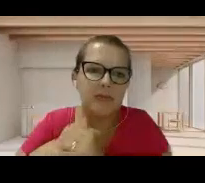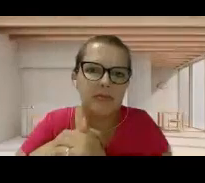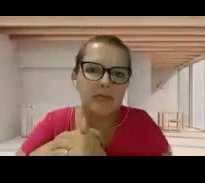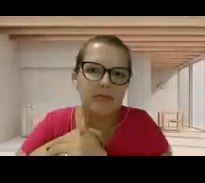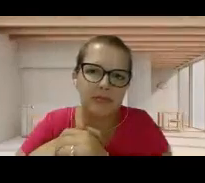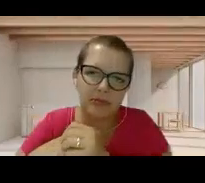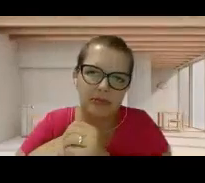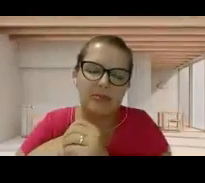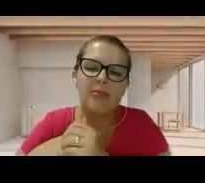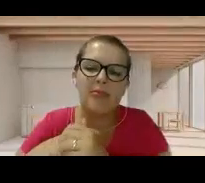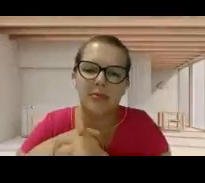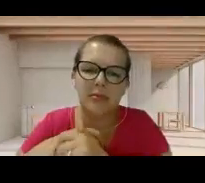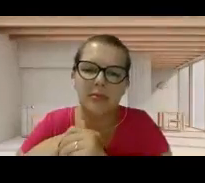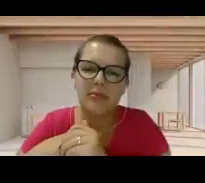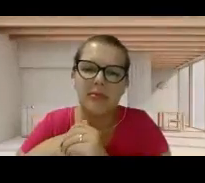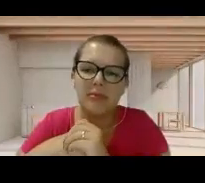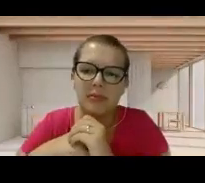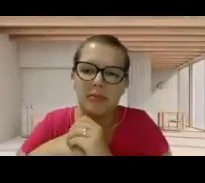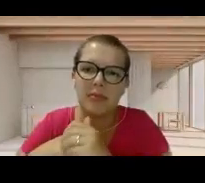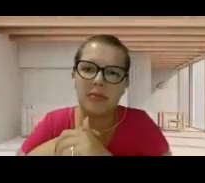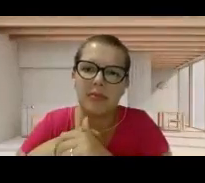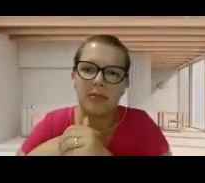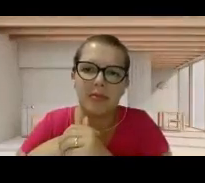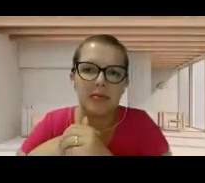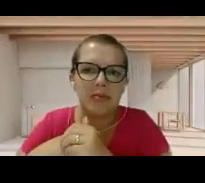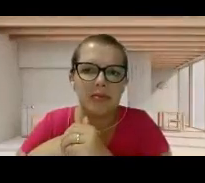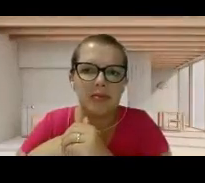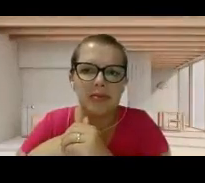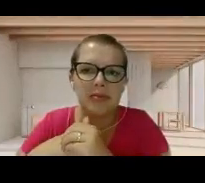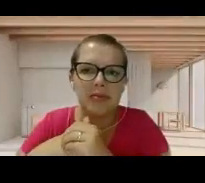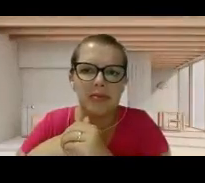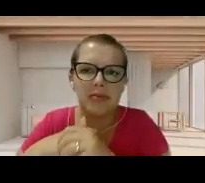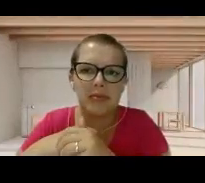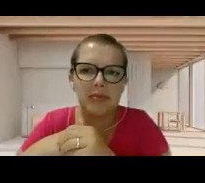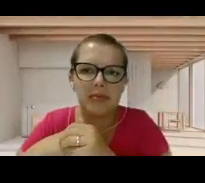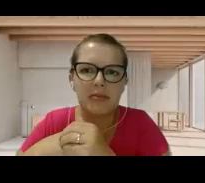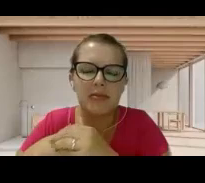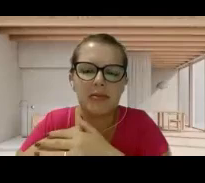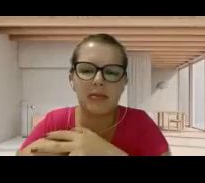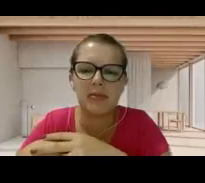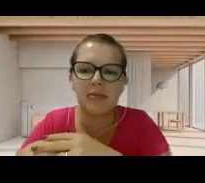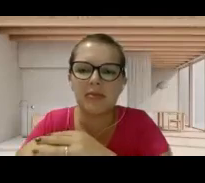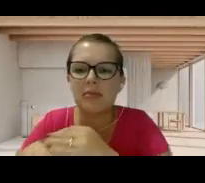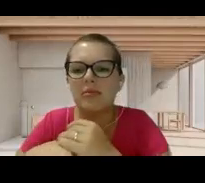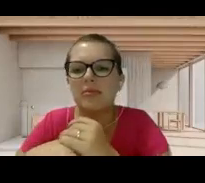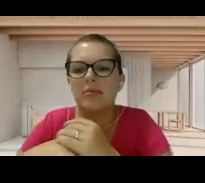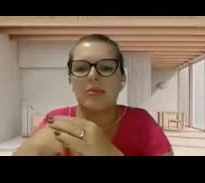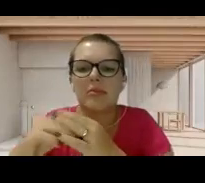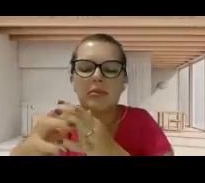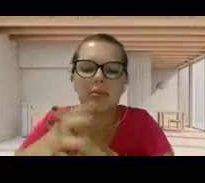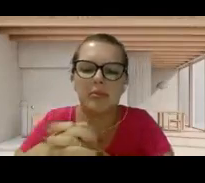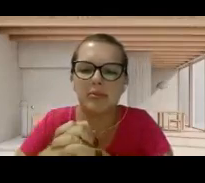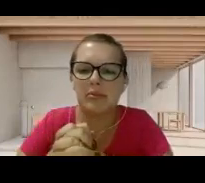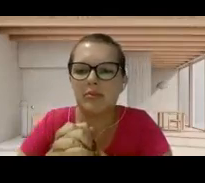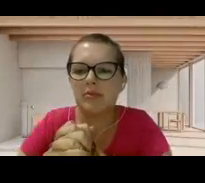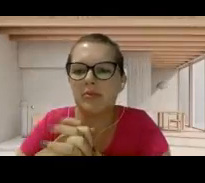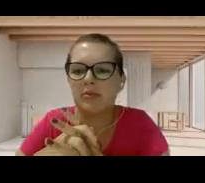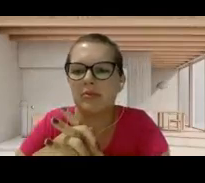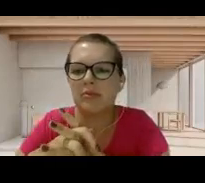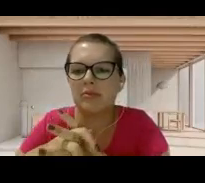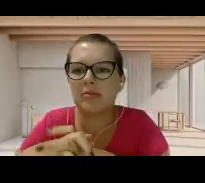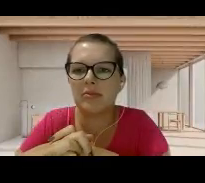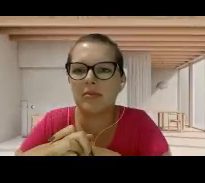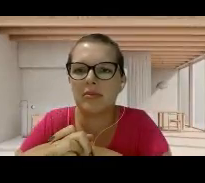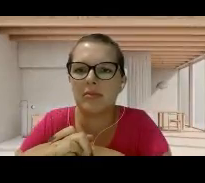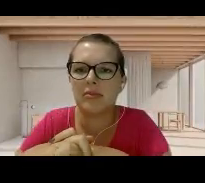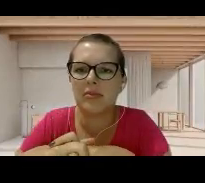leiloada, tá certo? Existe. Olha, é uma área grande no Brasil. Tá certo? O Brasil é um dos players mundiais